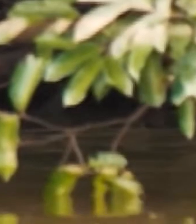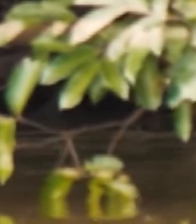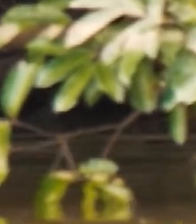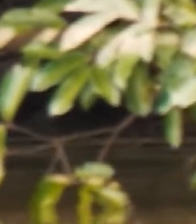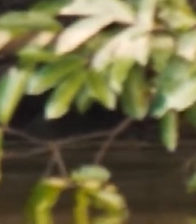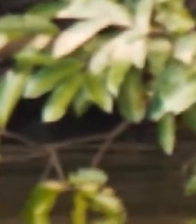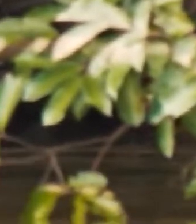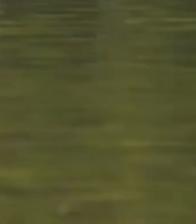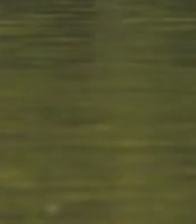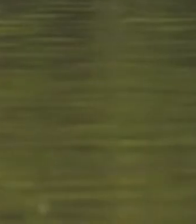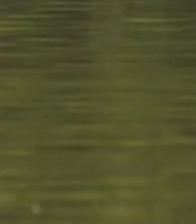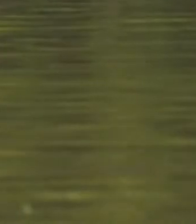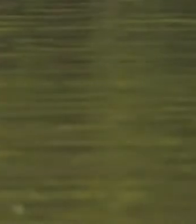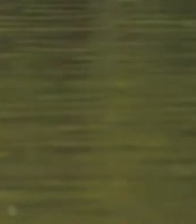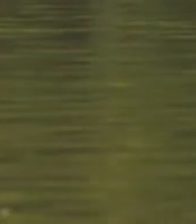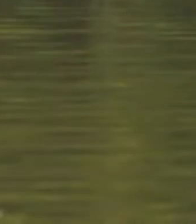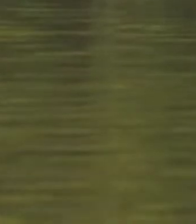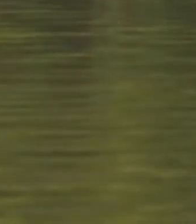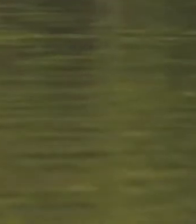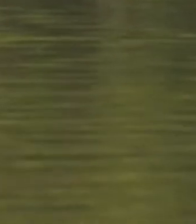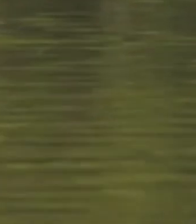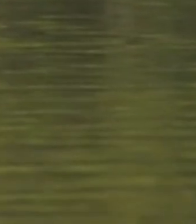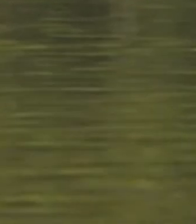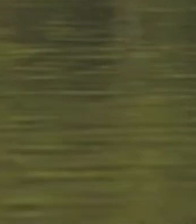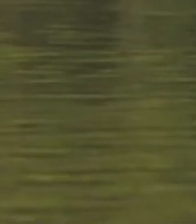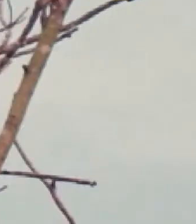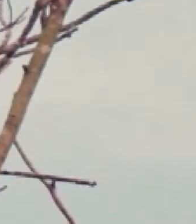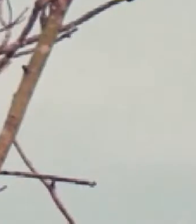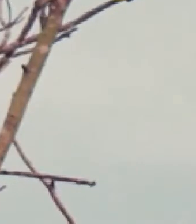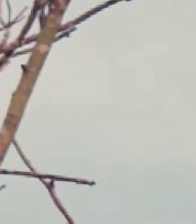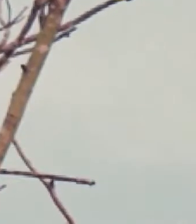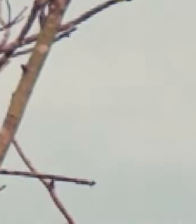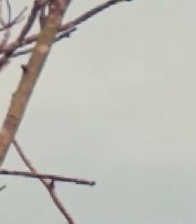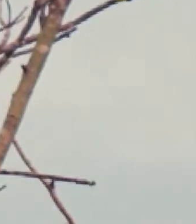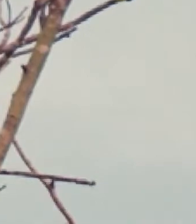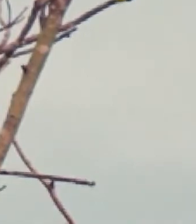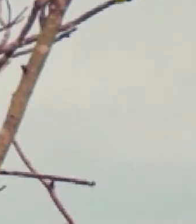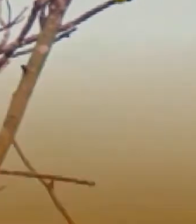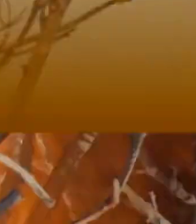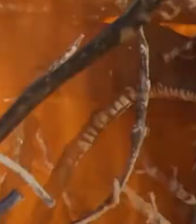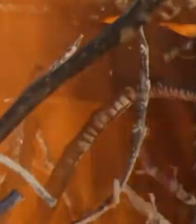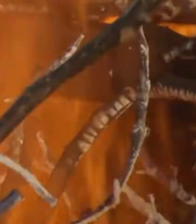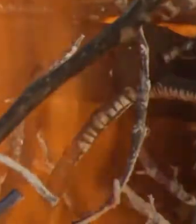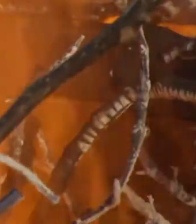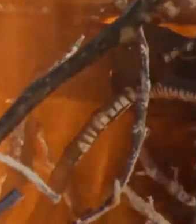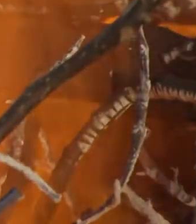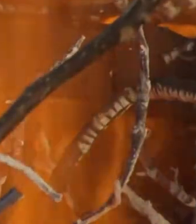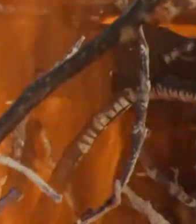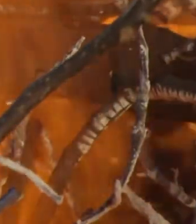prática, procuradores e promotores podem pedir ao Judiciário punição aos autores de degradações ao meio ambiente, como